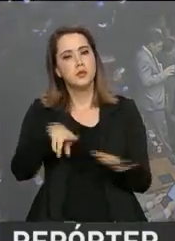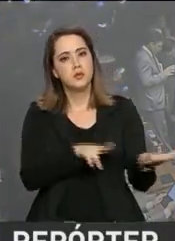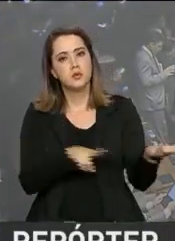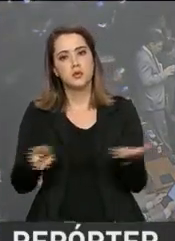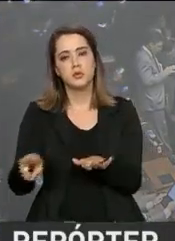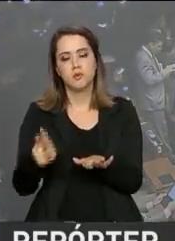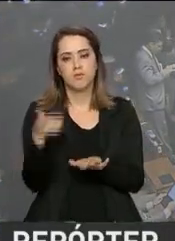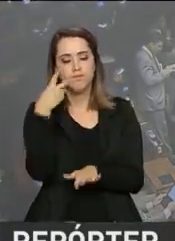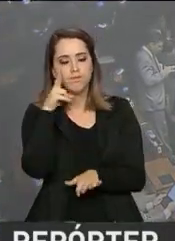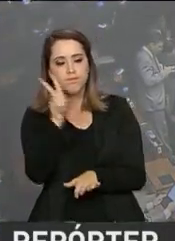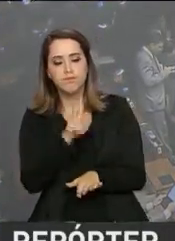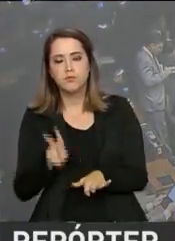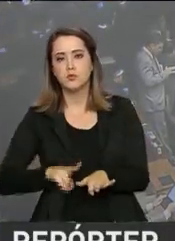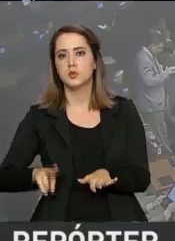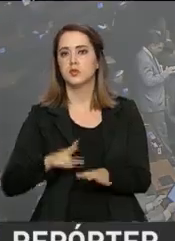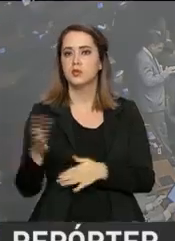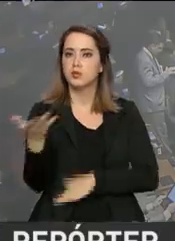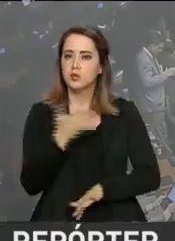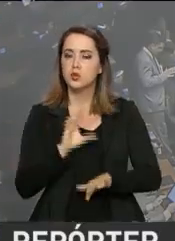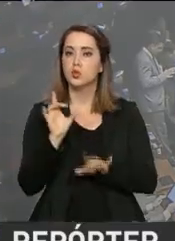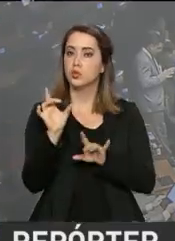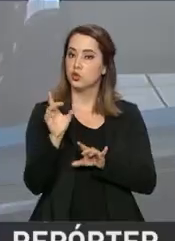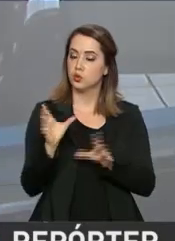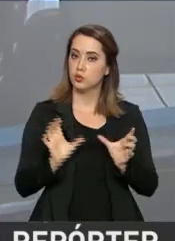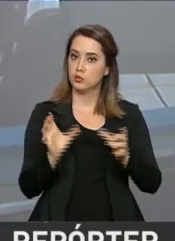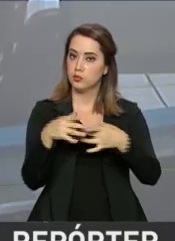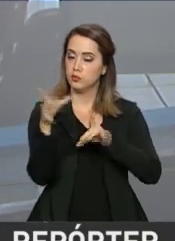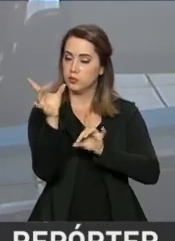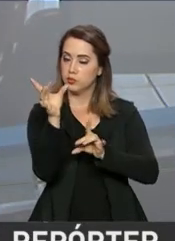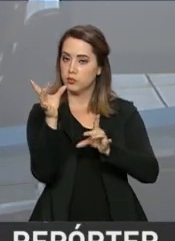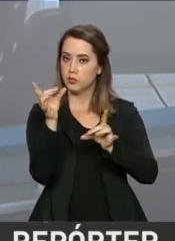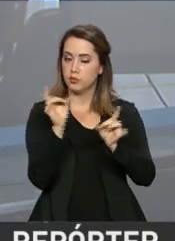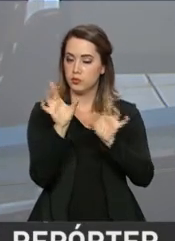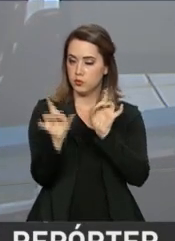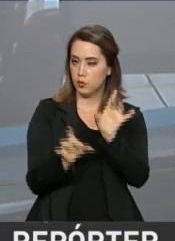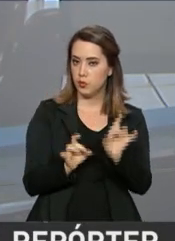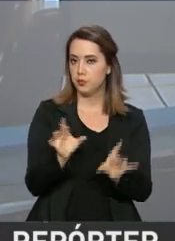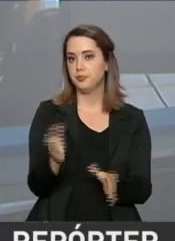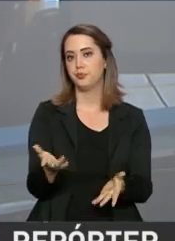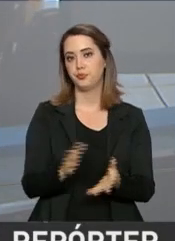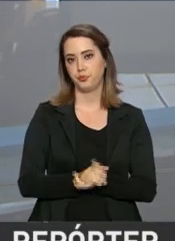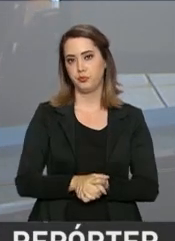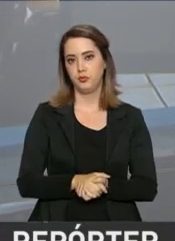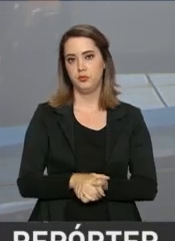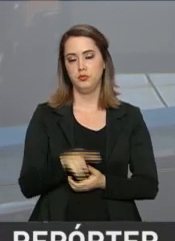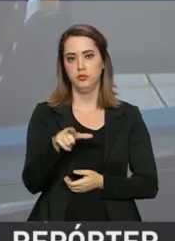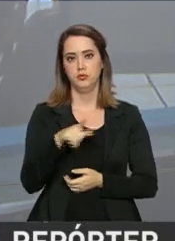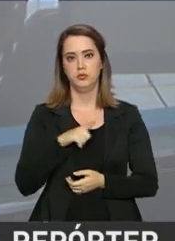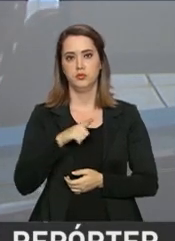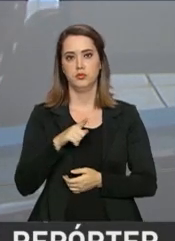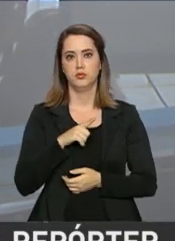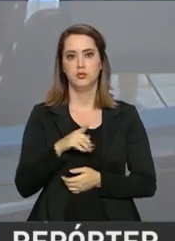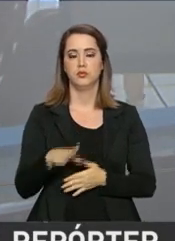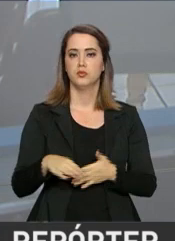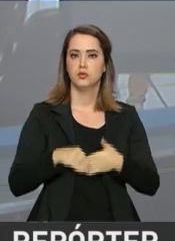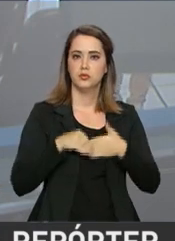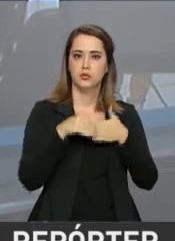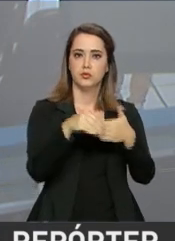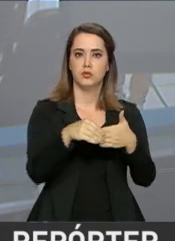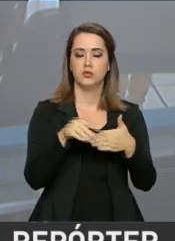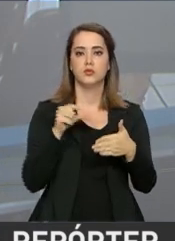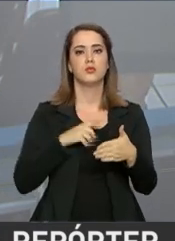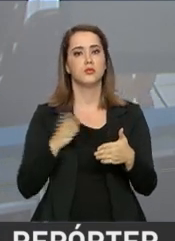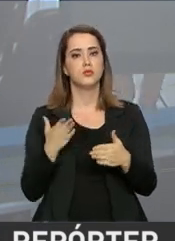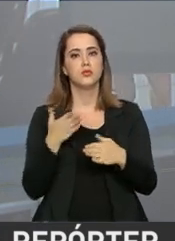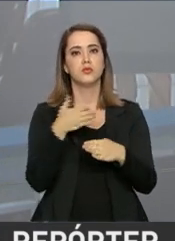passe a ser analisada em comissão especial e ainda de acordo com o os líderes que participaram da reunião o presidente em